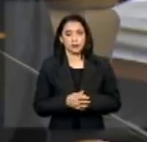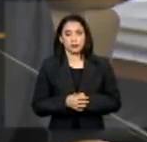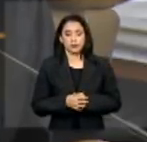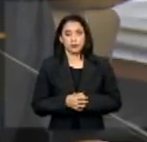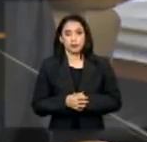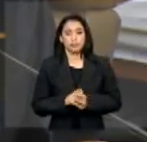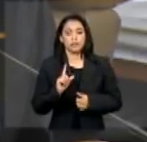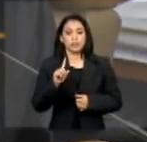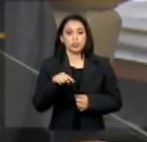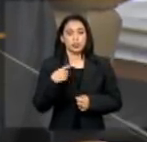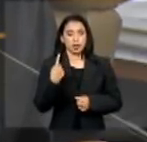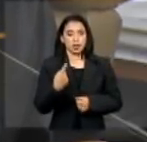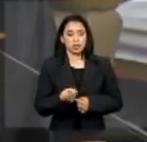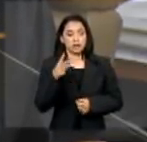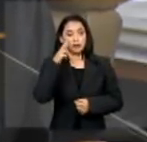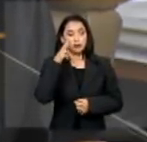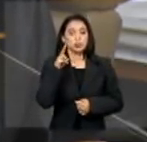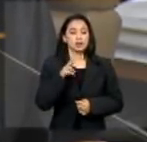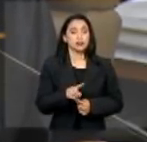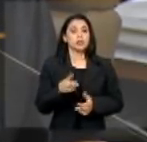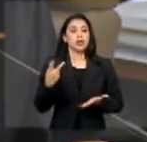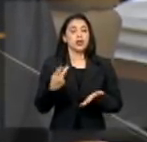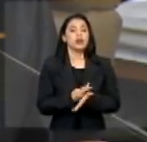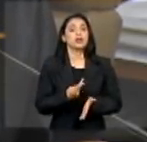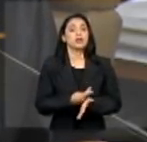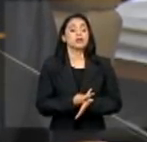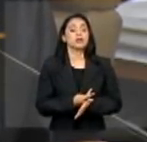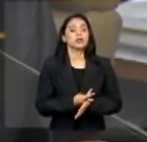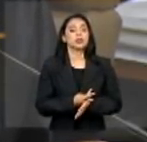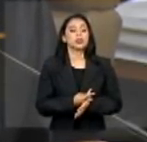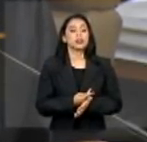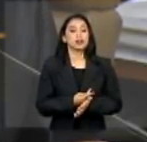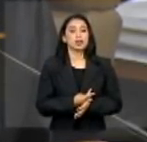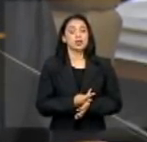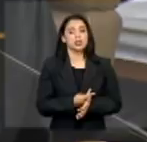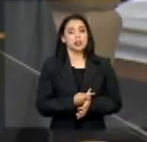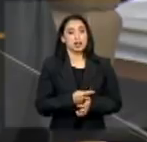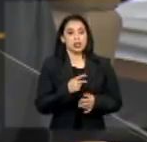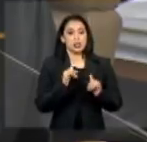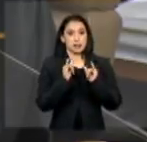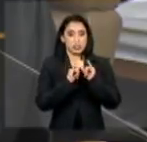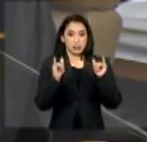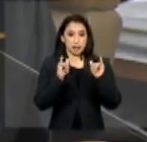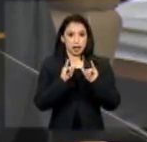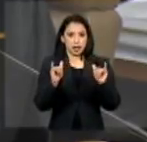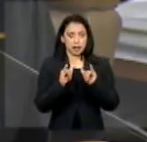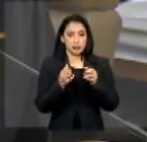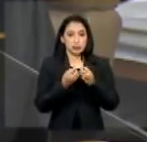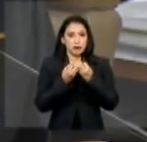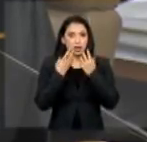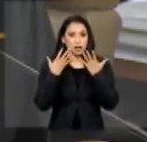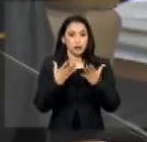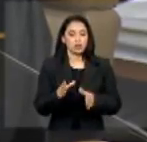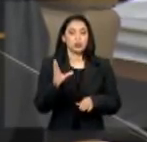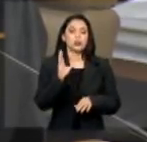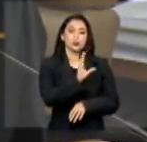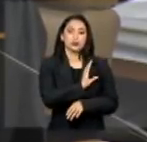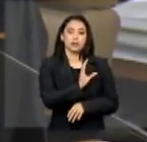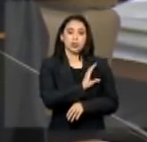consequência dos a carga probatória das declarações prestadas pelo colaborador entendo